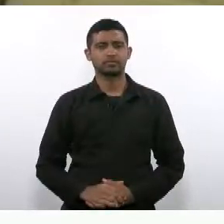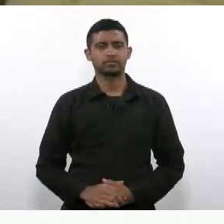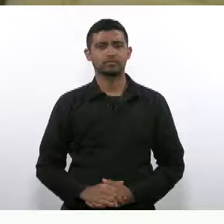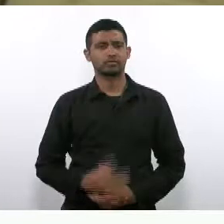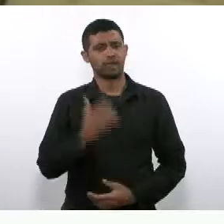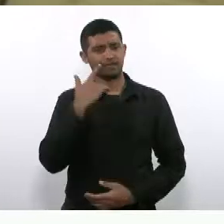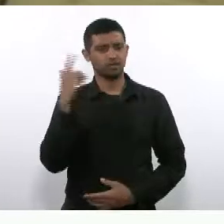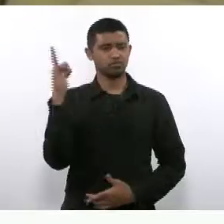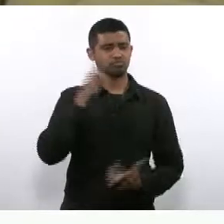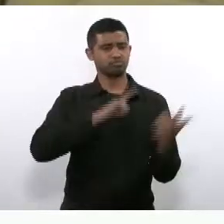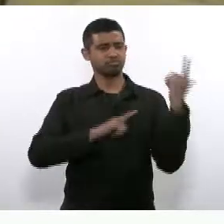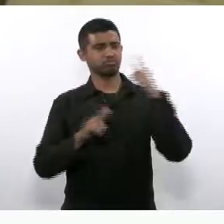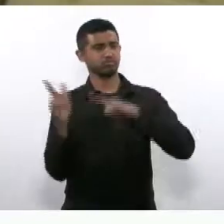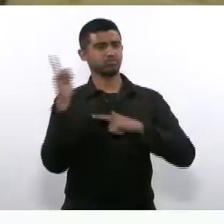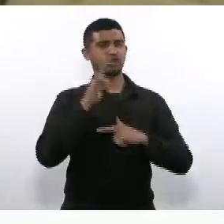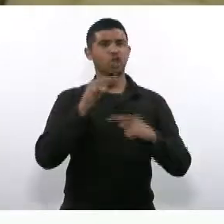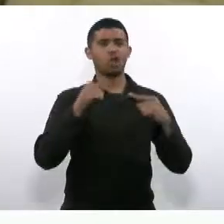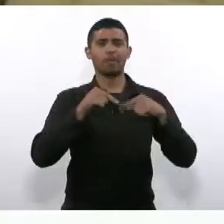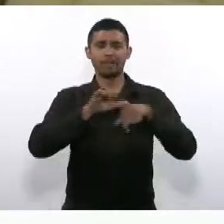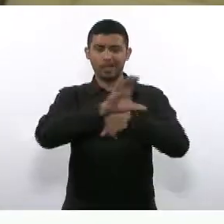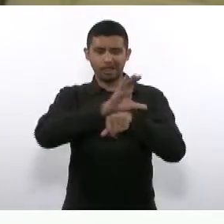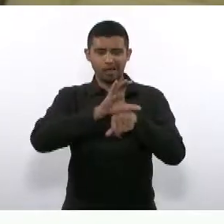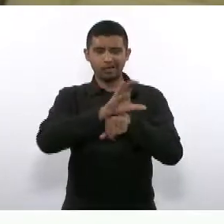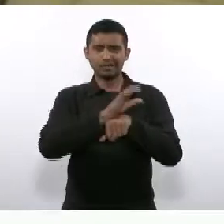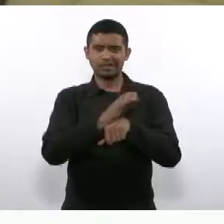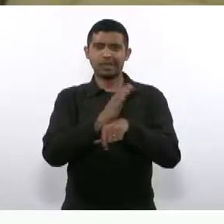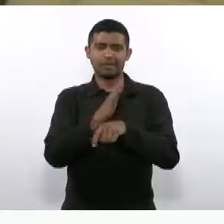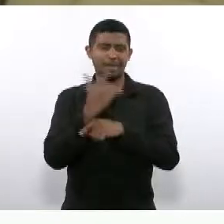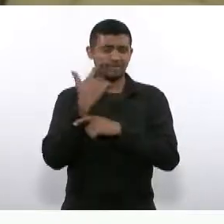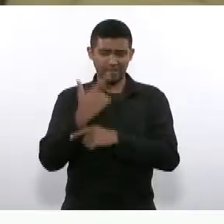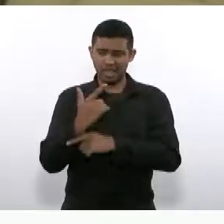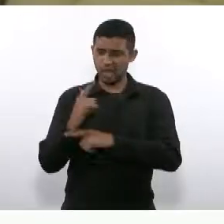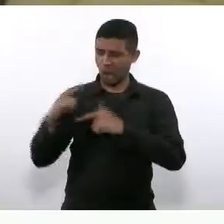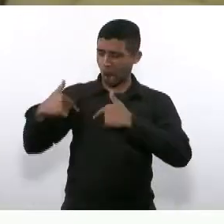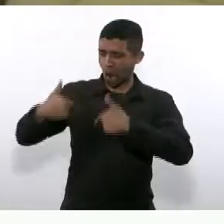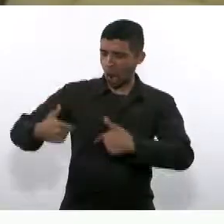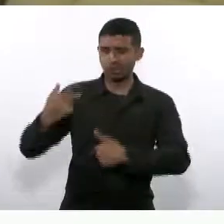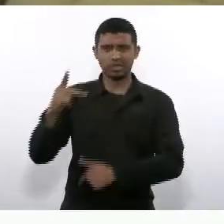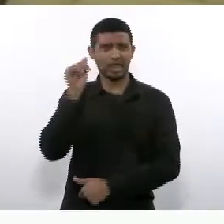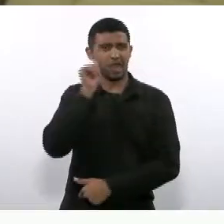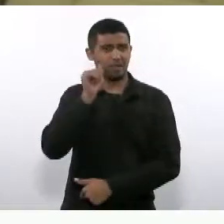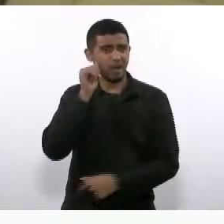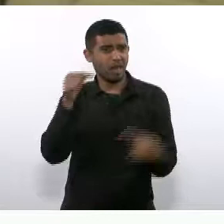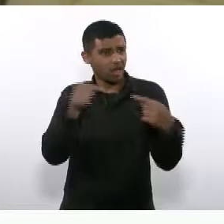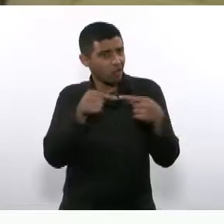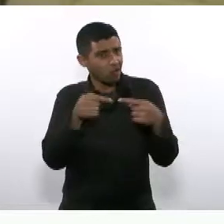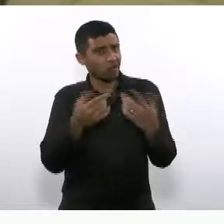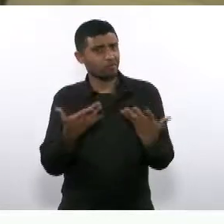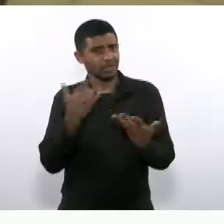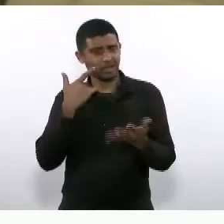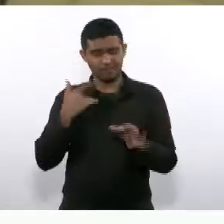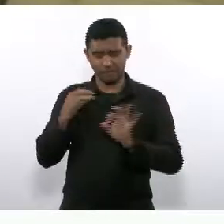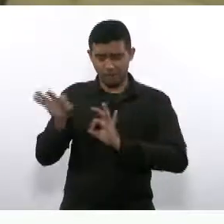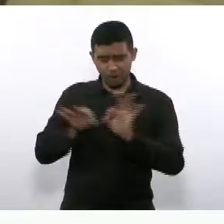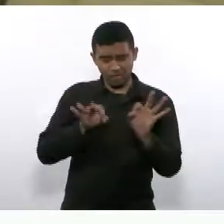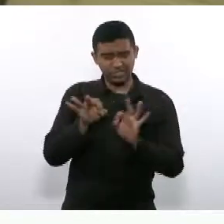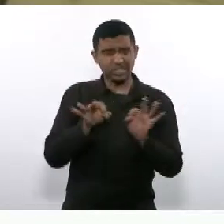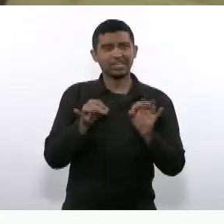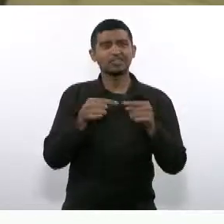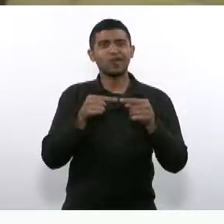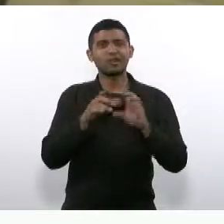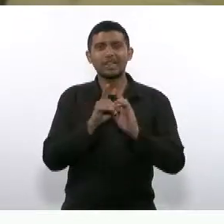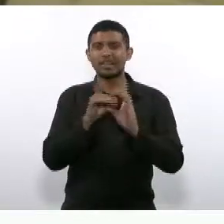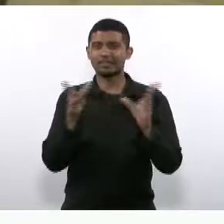conquistas constitucionais, e a luta das mulheres é uma delas, né? No processo de